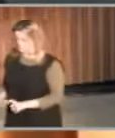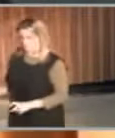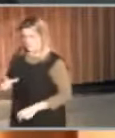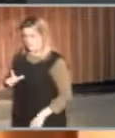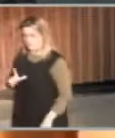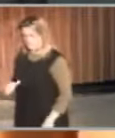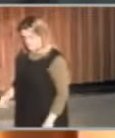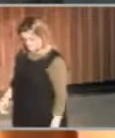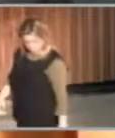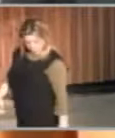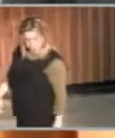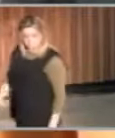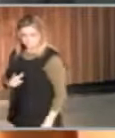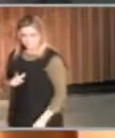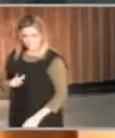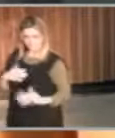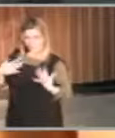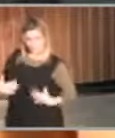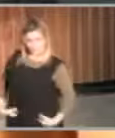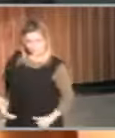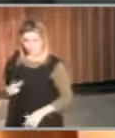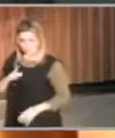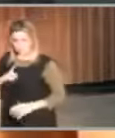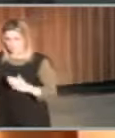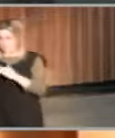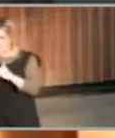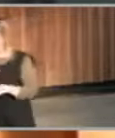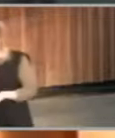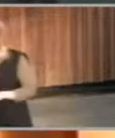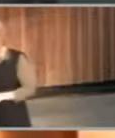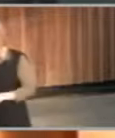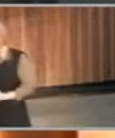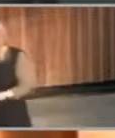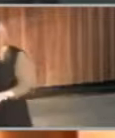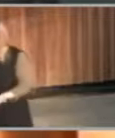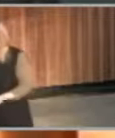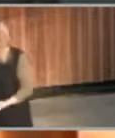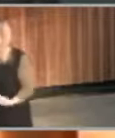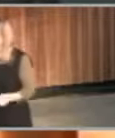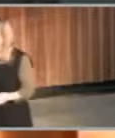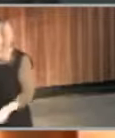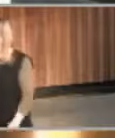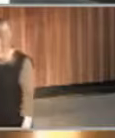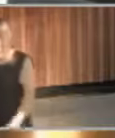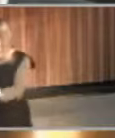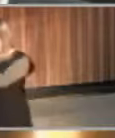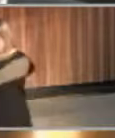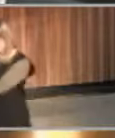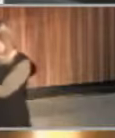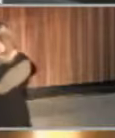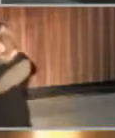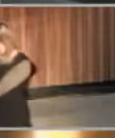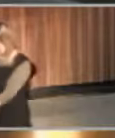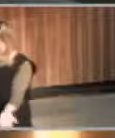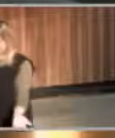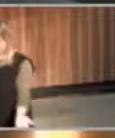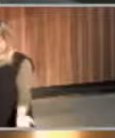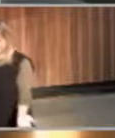a família deixara de ser o que era no deserto a família no deserto era o